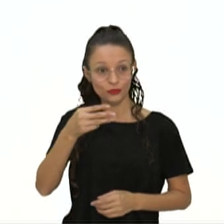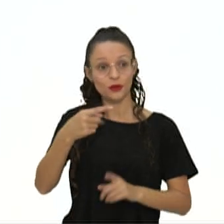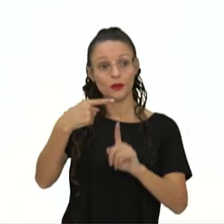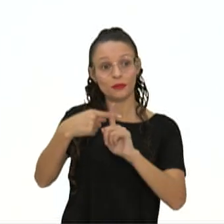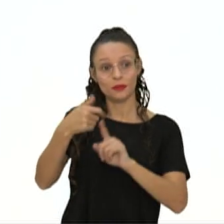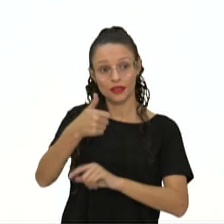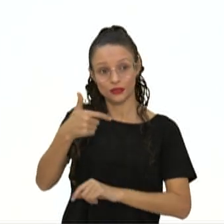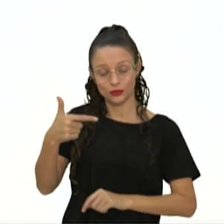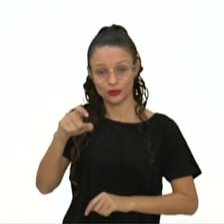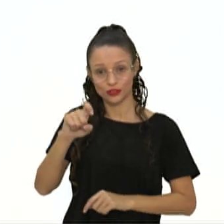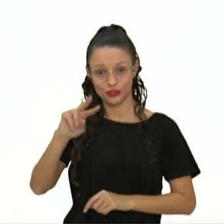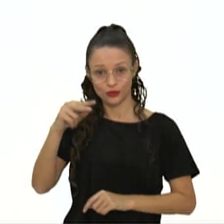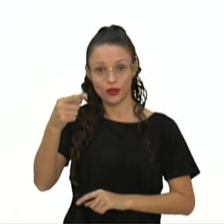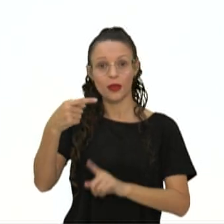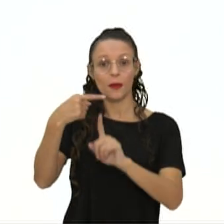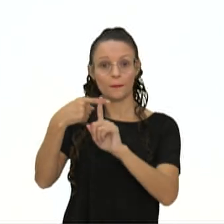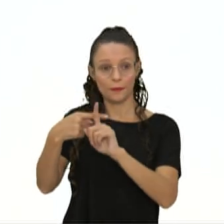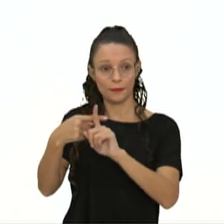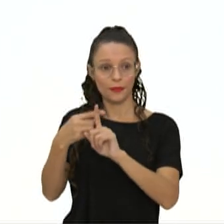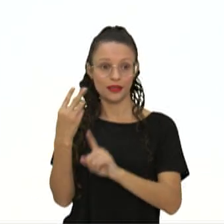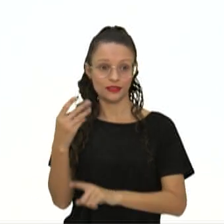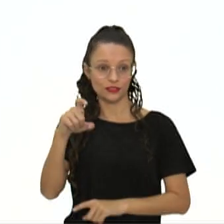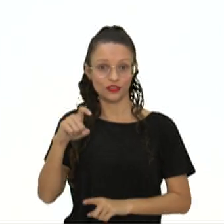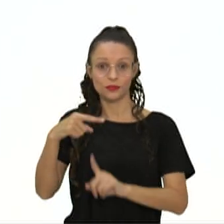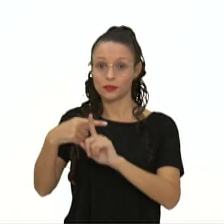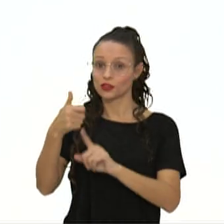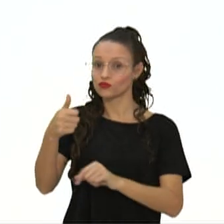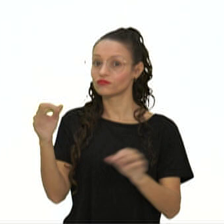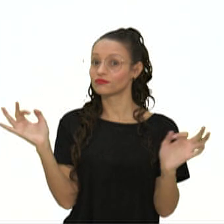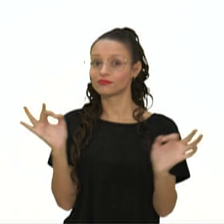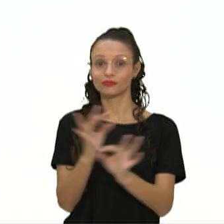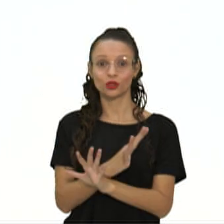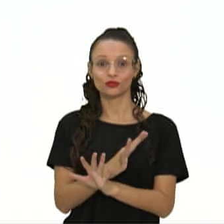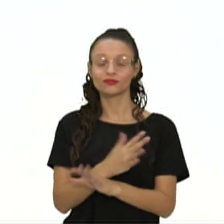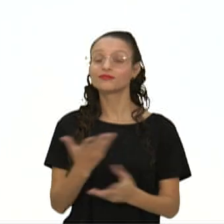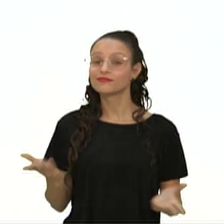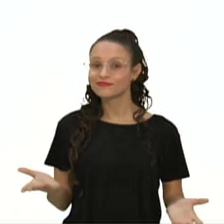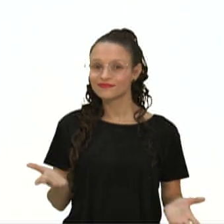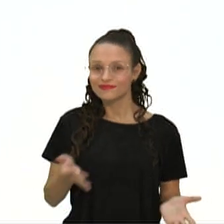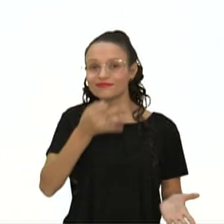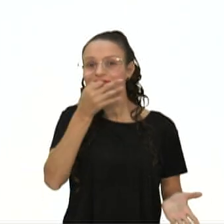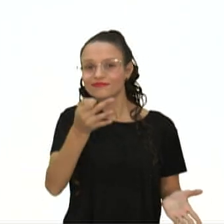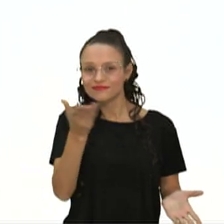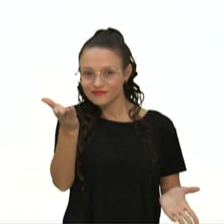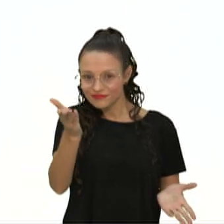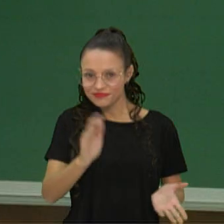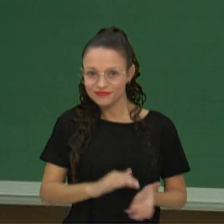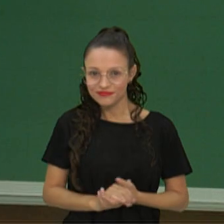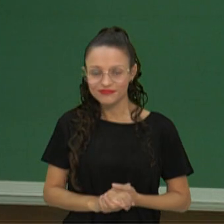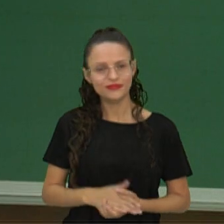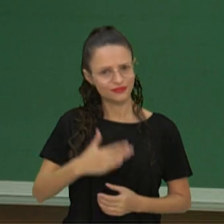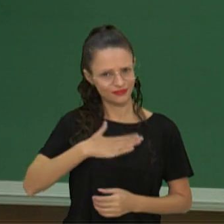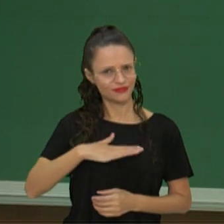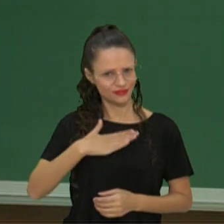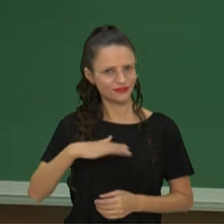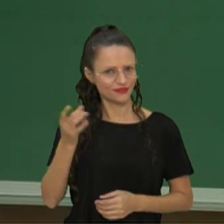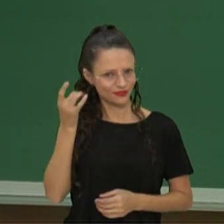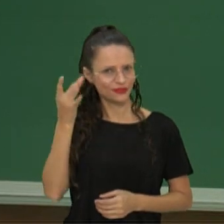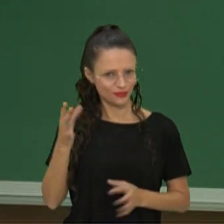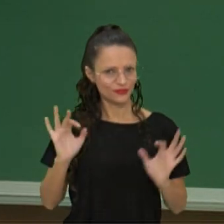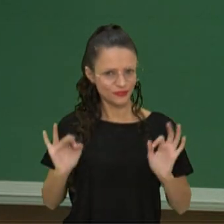mais 12x ao quadrado, mais 3x mais 1. E pronto. O que você achou desse algoritmo? Bem tranquilo de fazer,